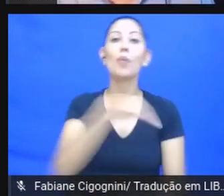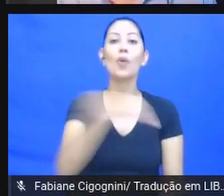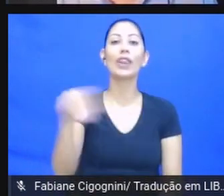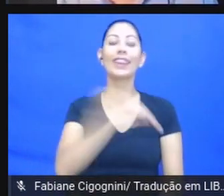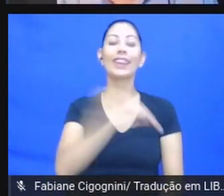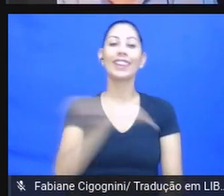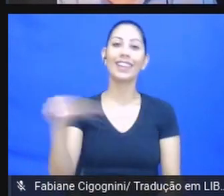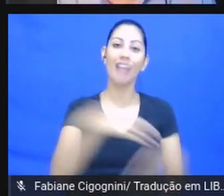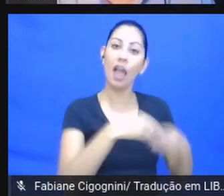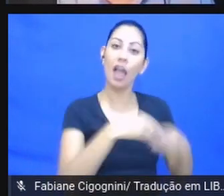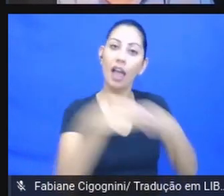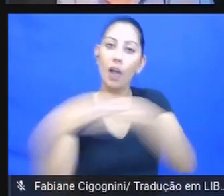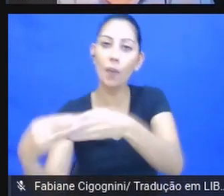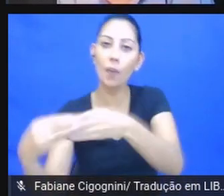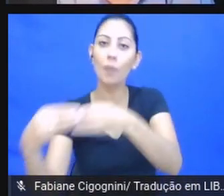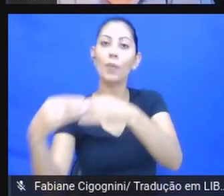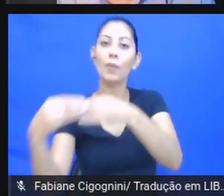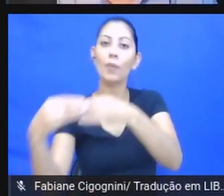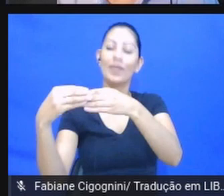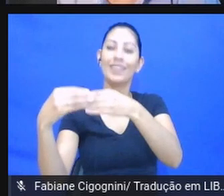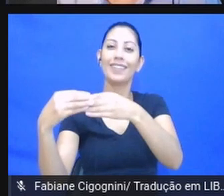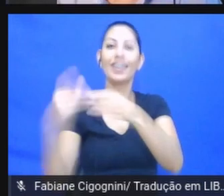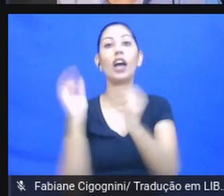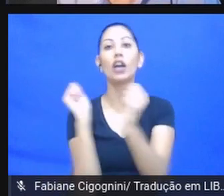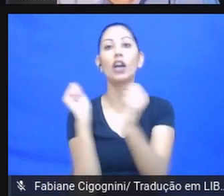monitores, um pouco tutores também